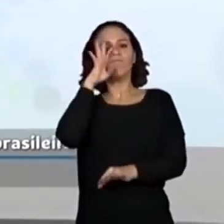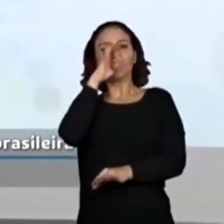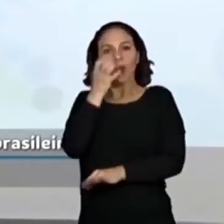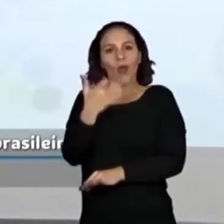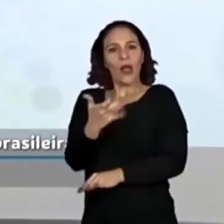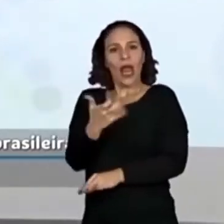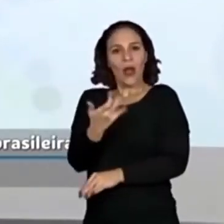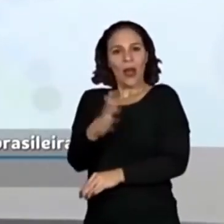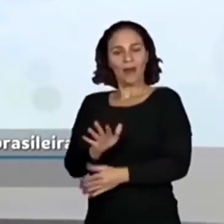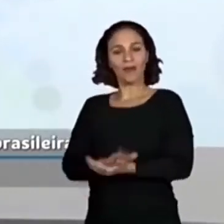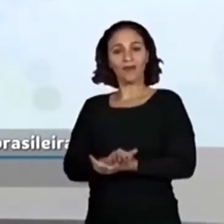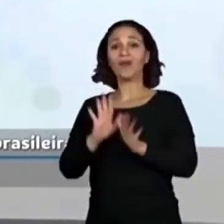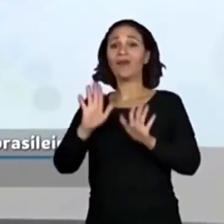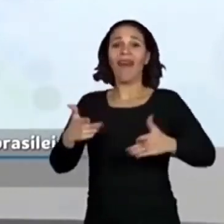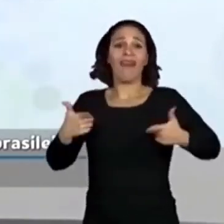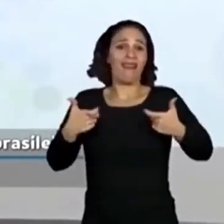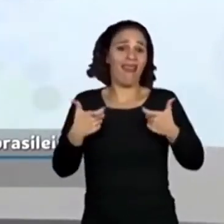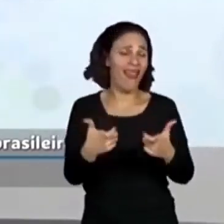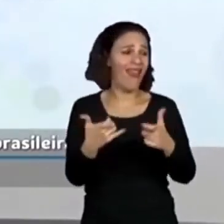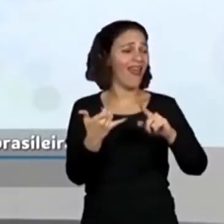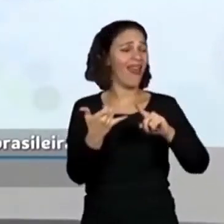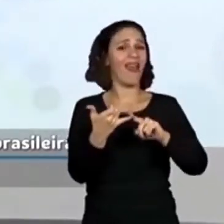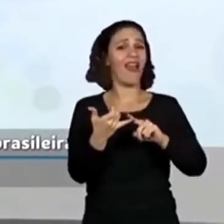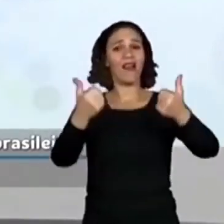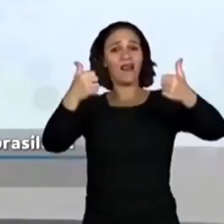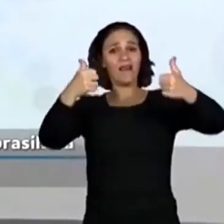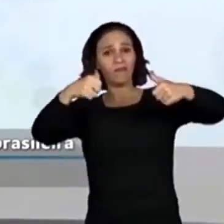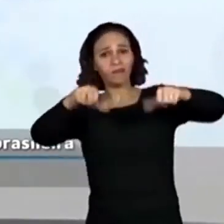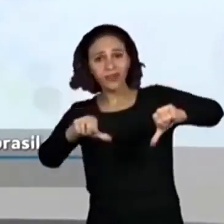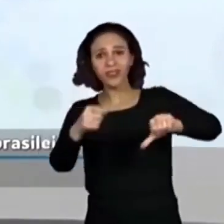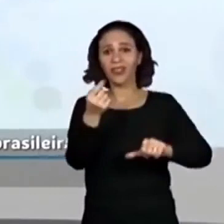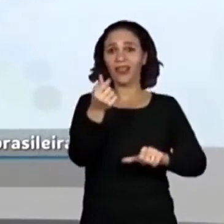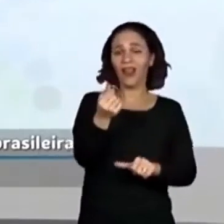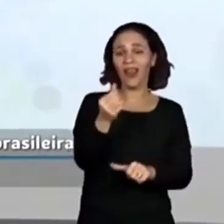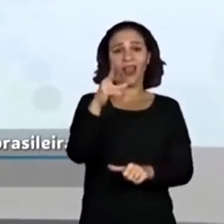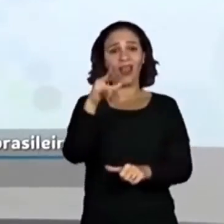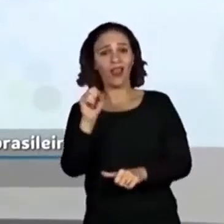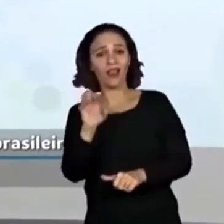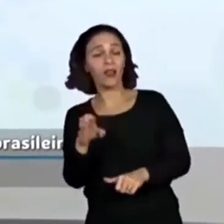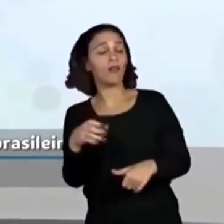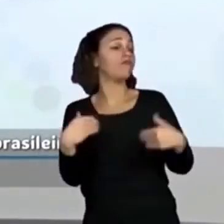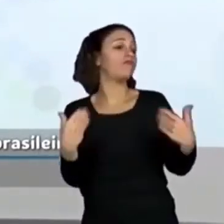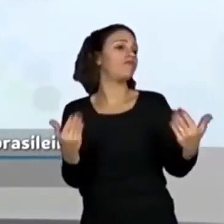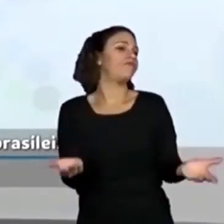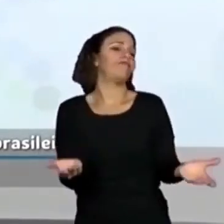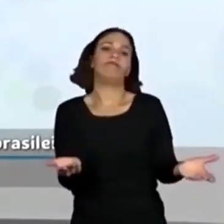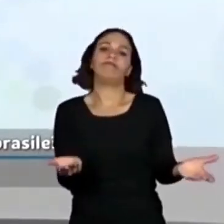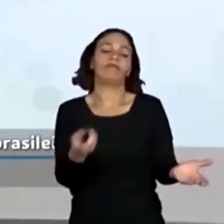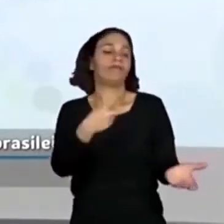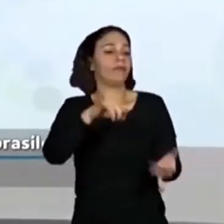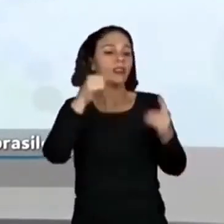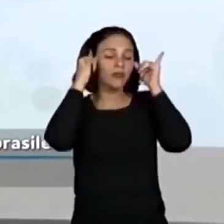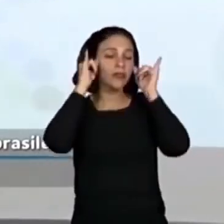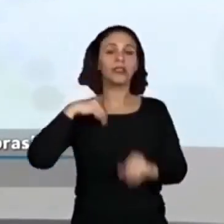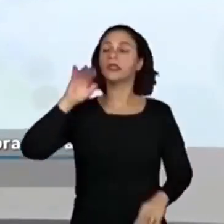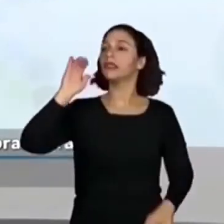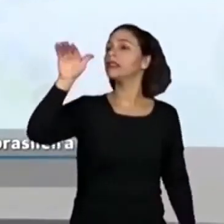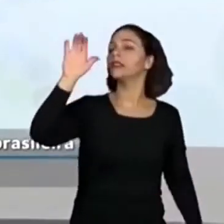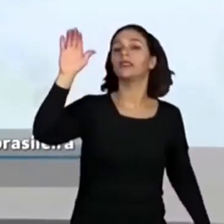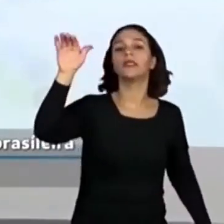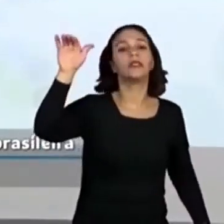tempo, com guerra e com crise financeira, aí não teve jeito. Os fazendeiros passaram